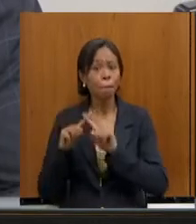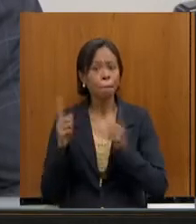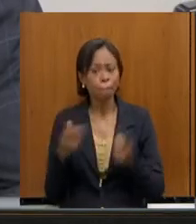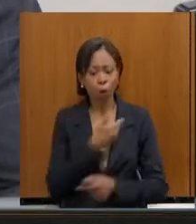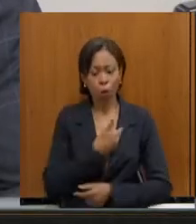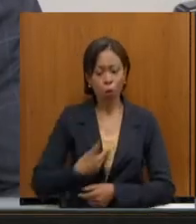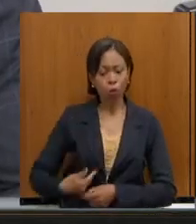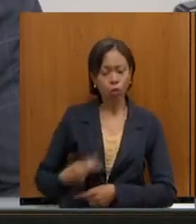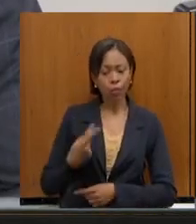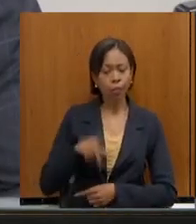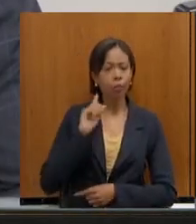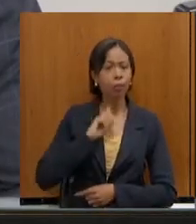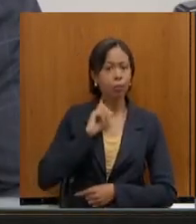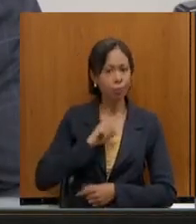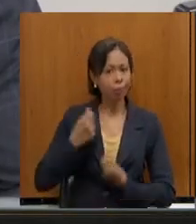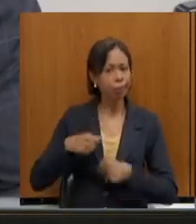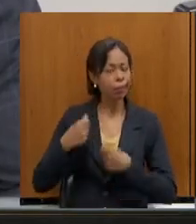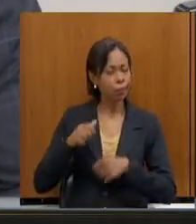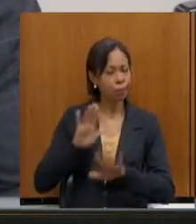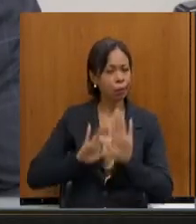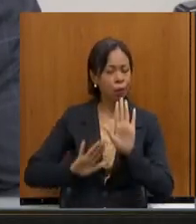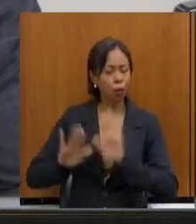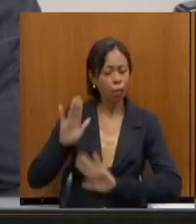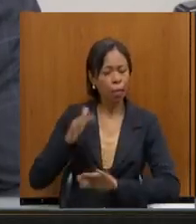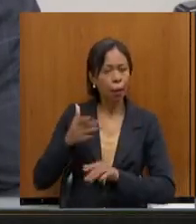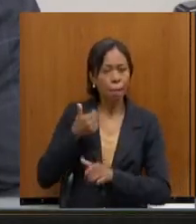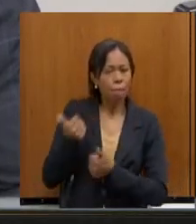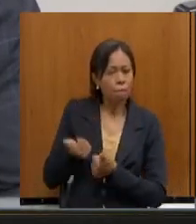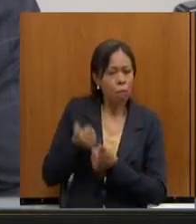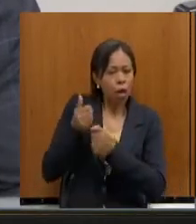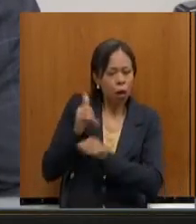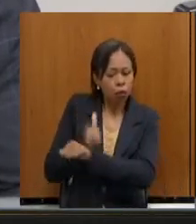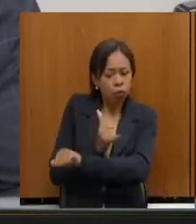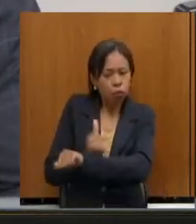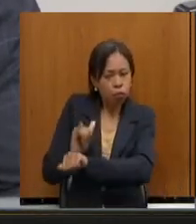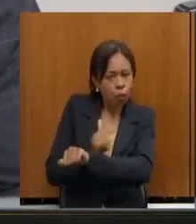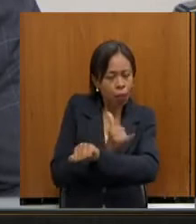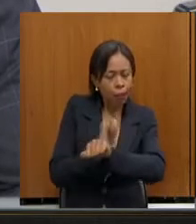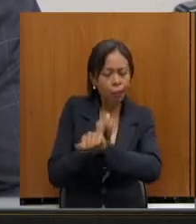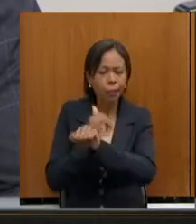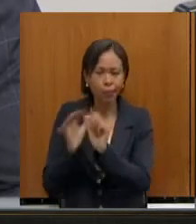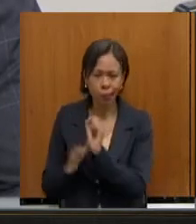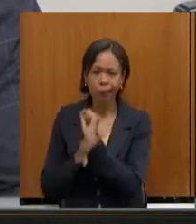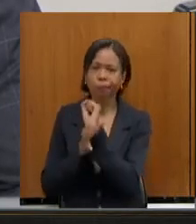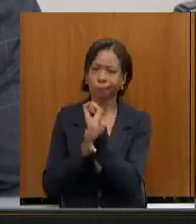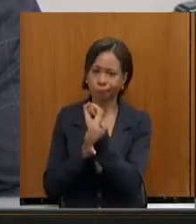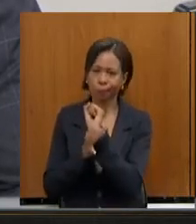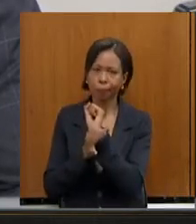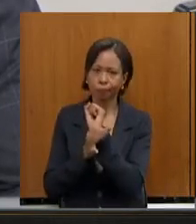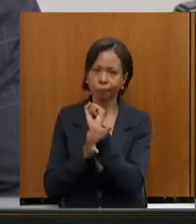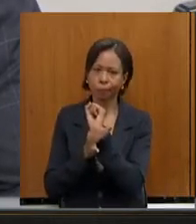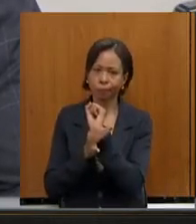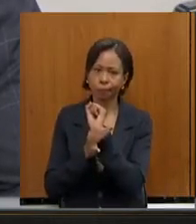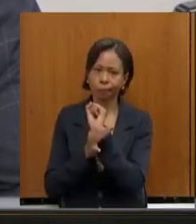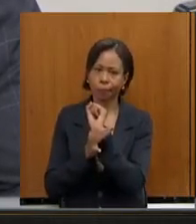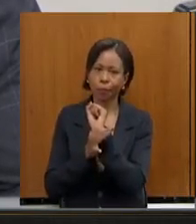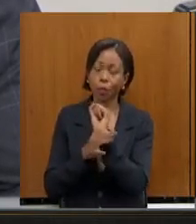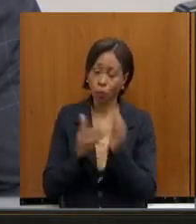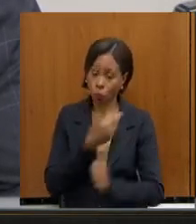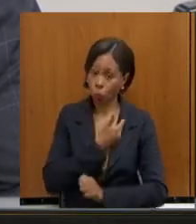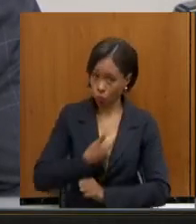estado tem que aprimorar esse mecanismo Eu acho que eu defendo que o nosso estados também seja